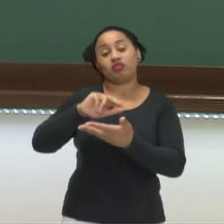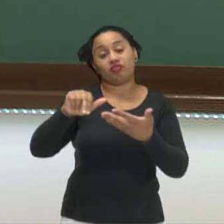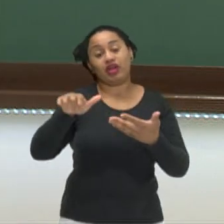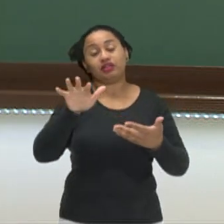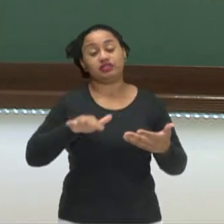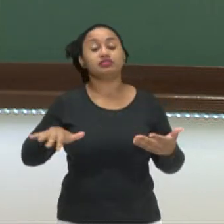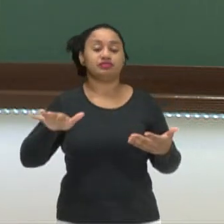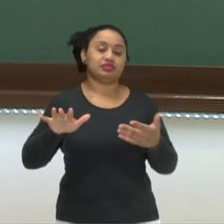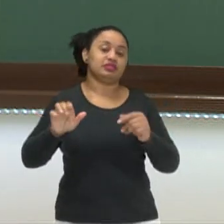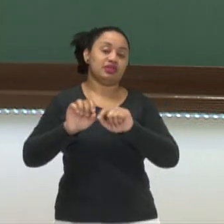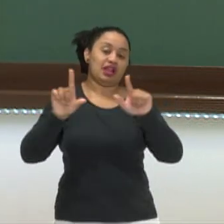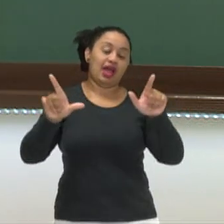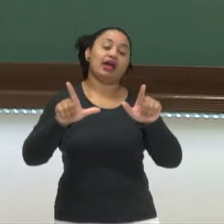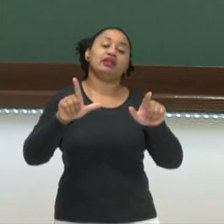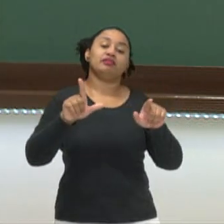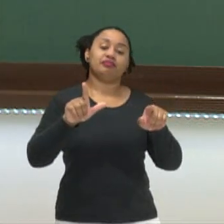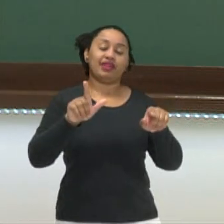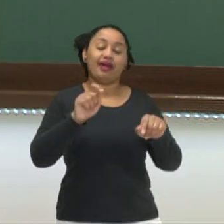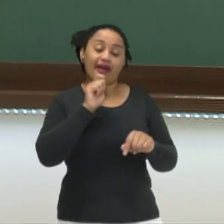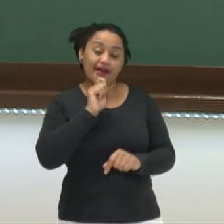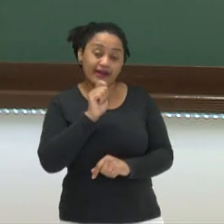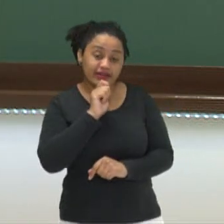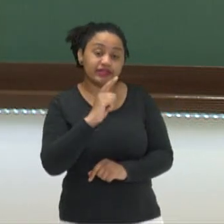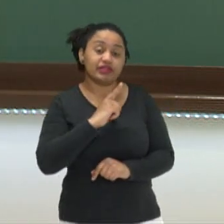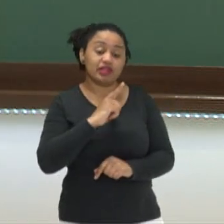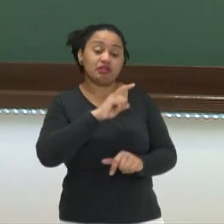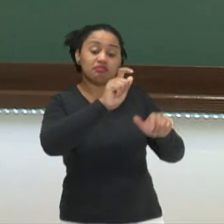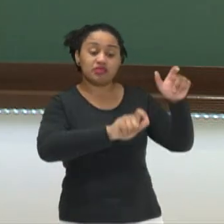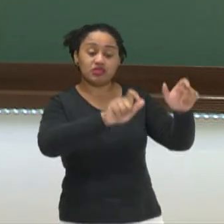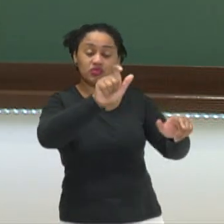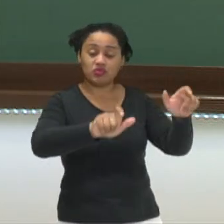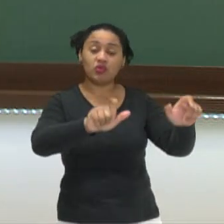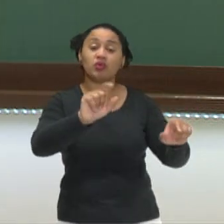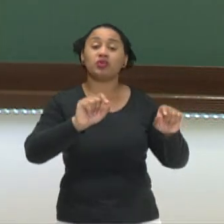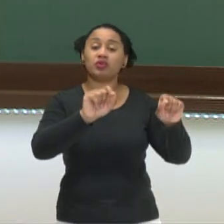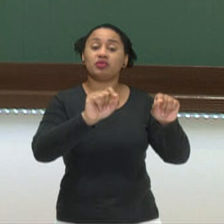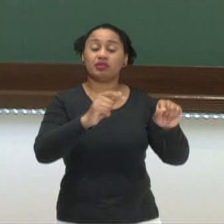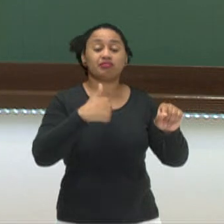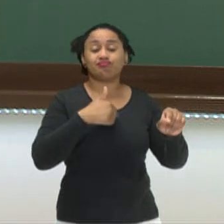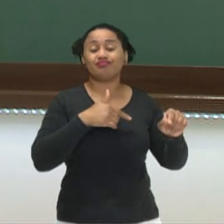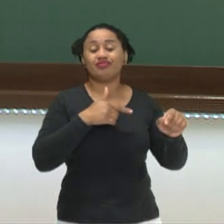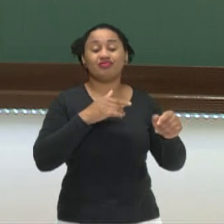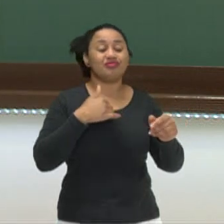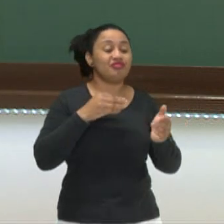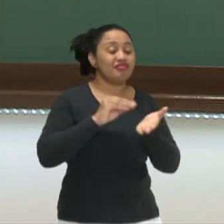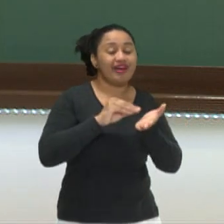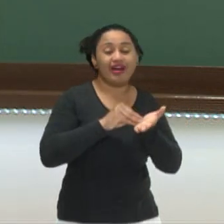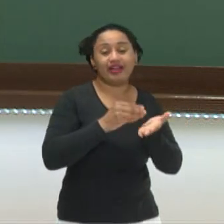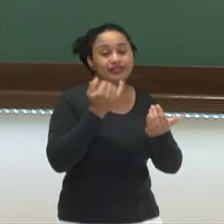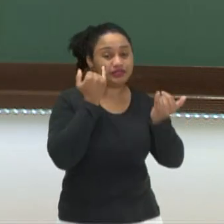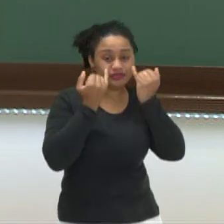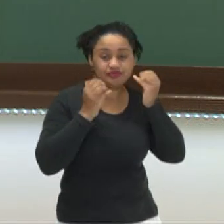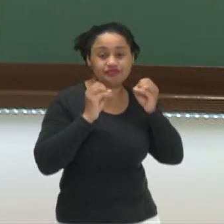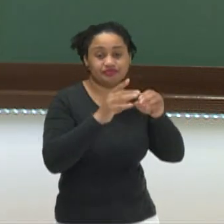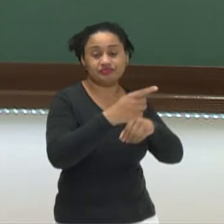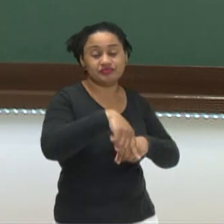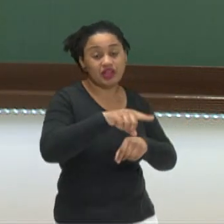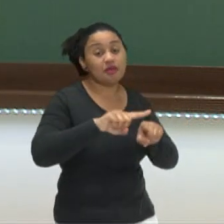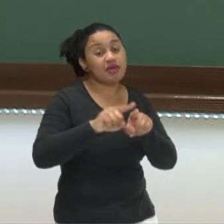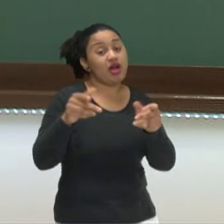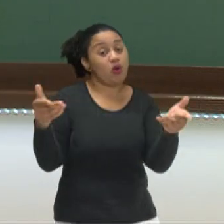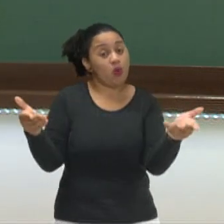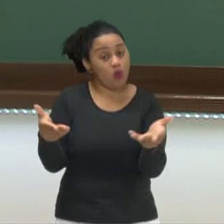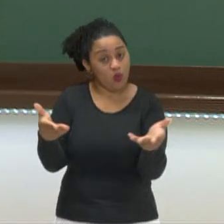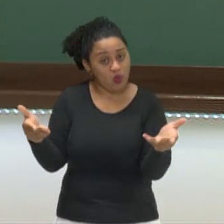claro, ainda existe, infelizmente, pessoas que têm menos acesso à informação, mas hoje em